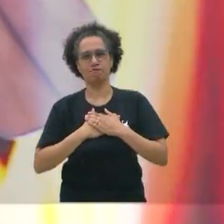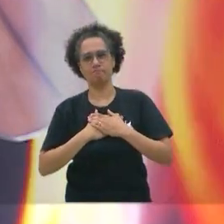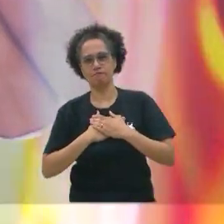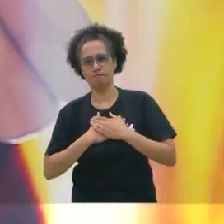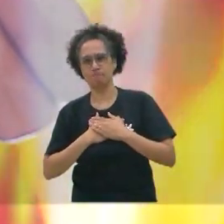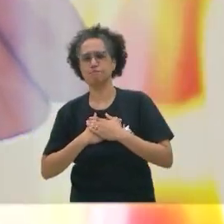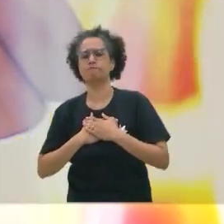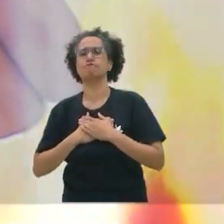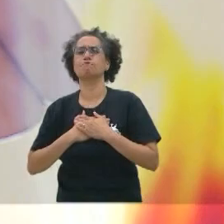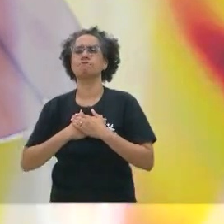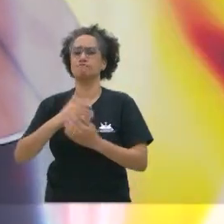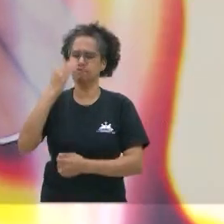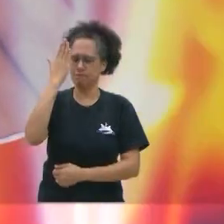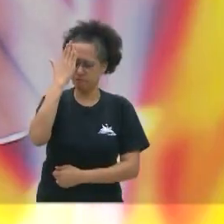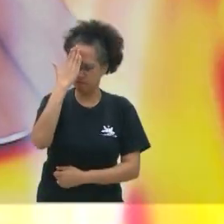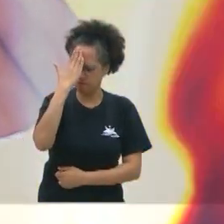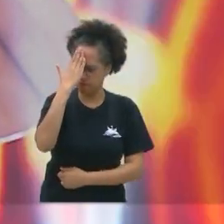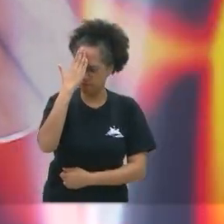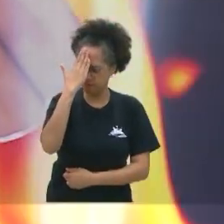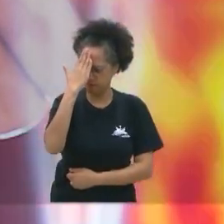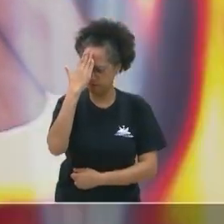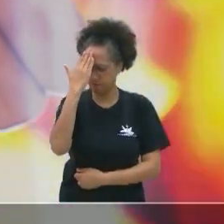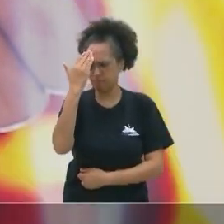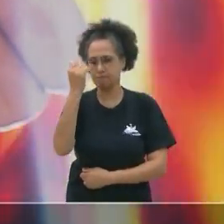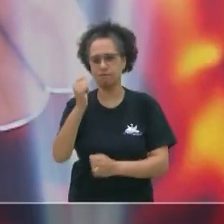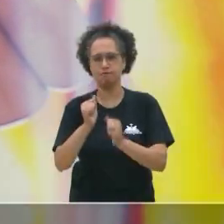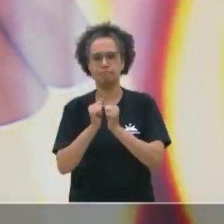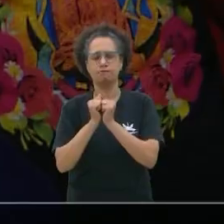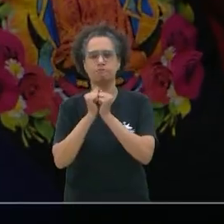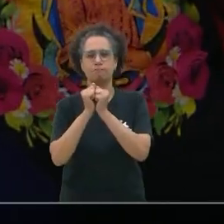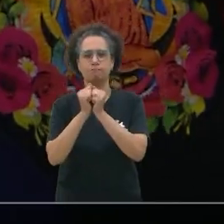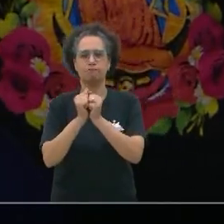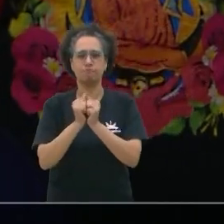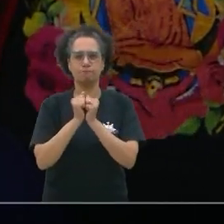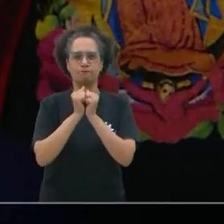sei que estavas comigo.